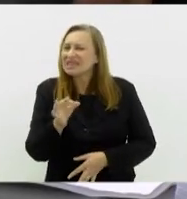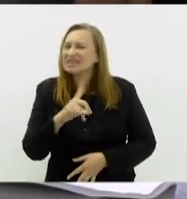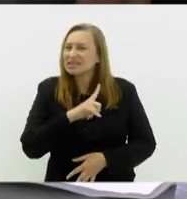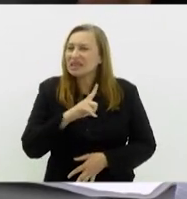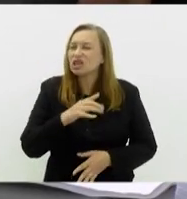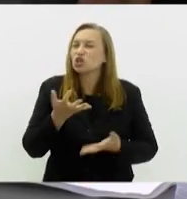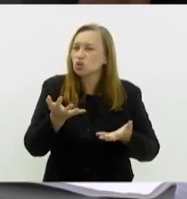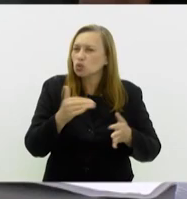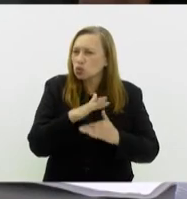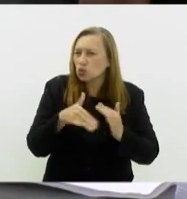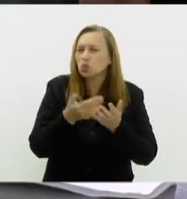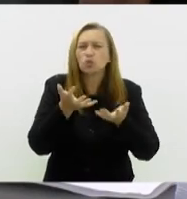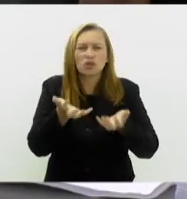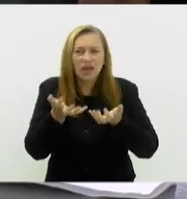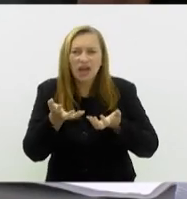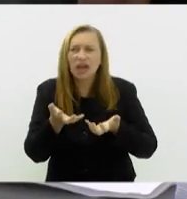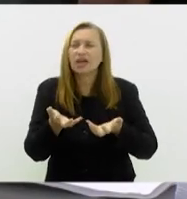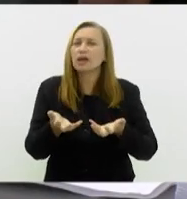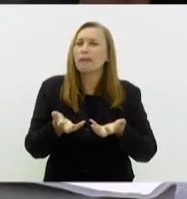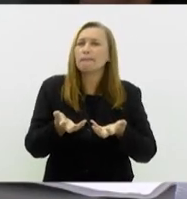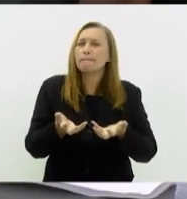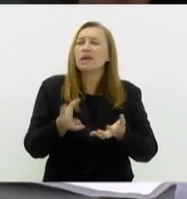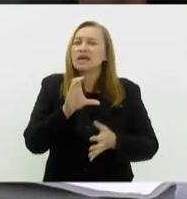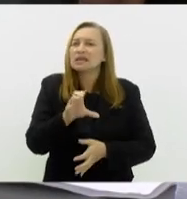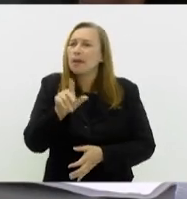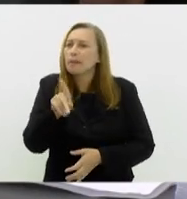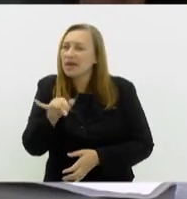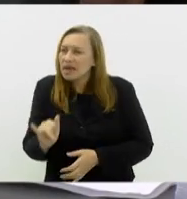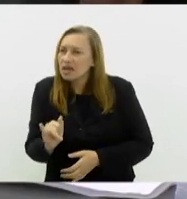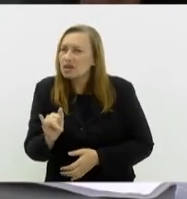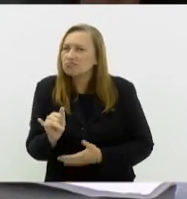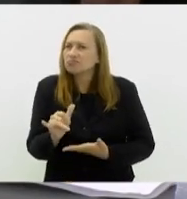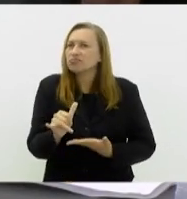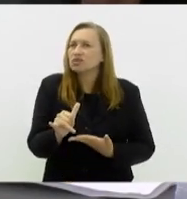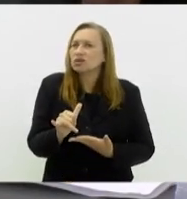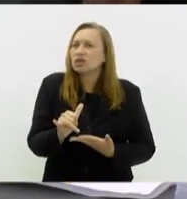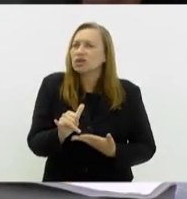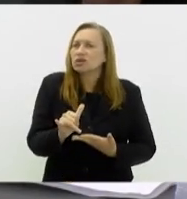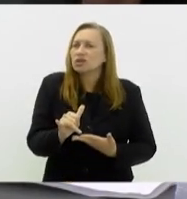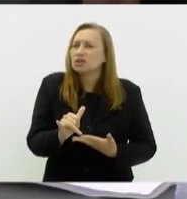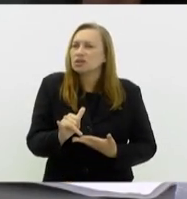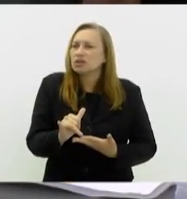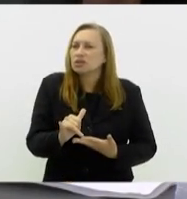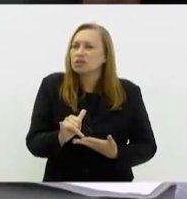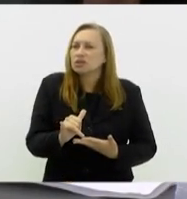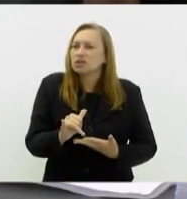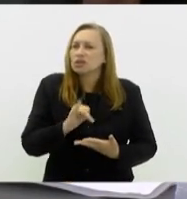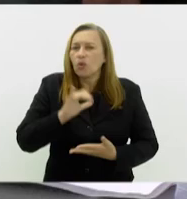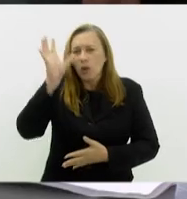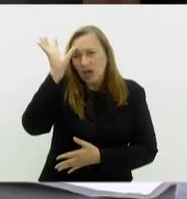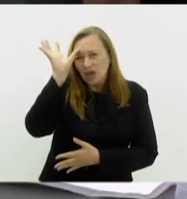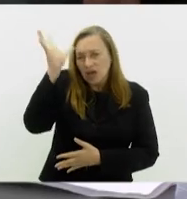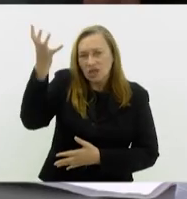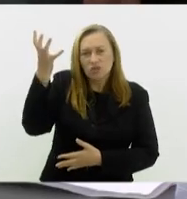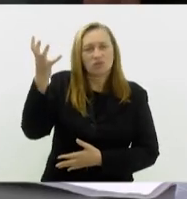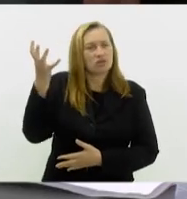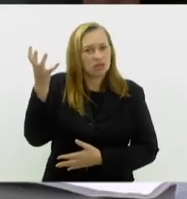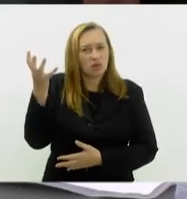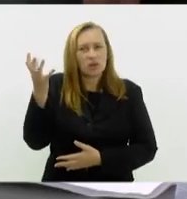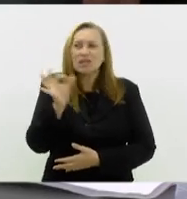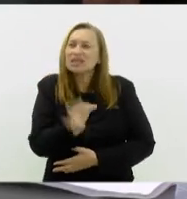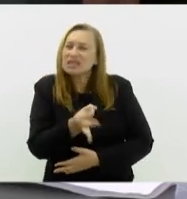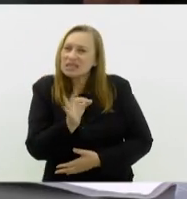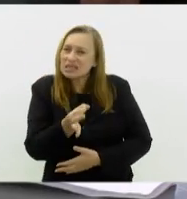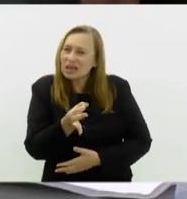todos querem todos desejam que a CPI ela tenha um ar razoado de resoluções que de fato